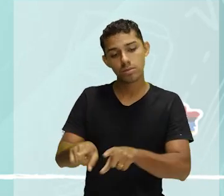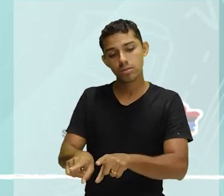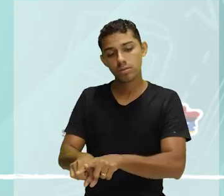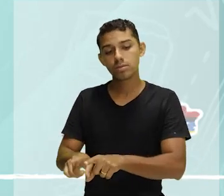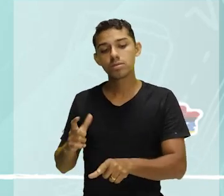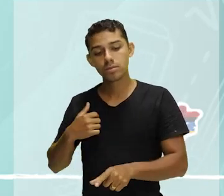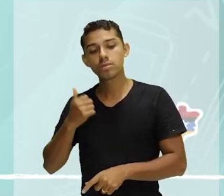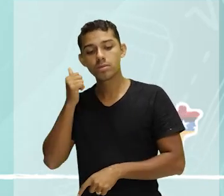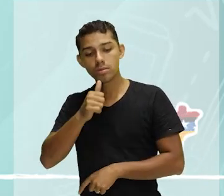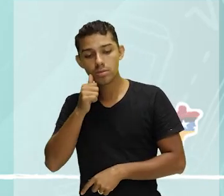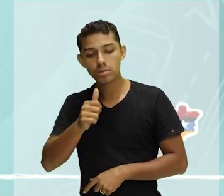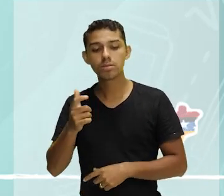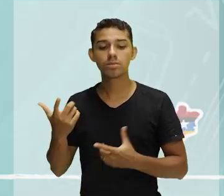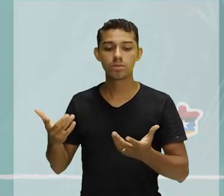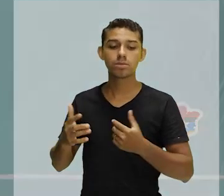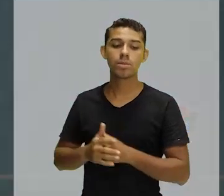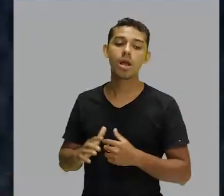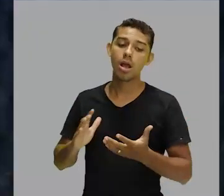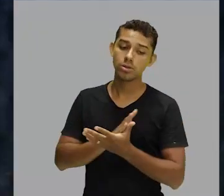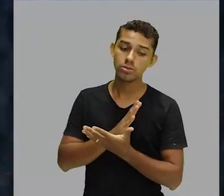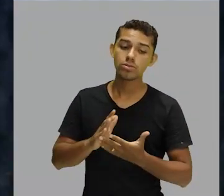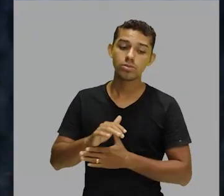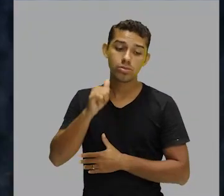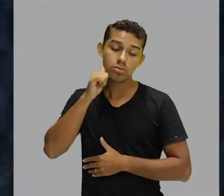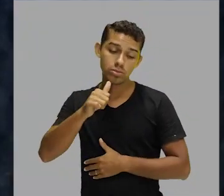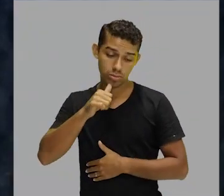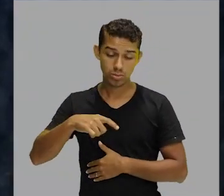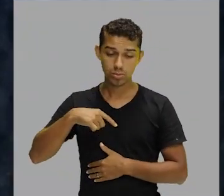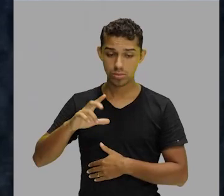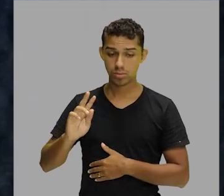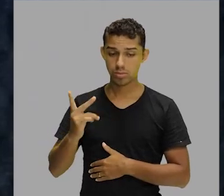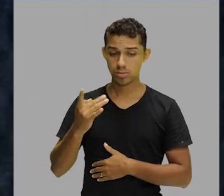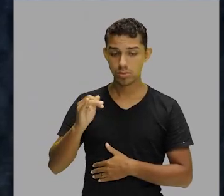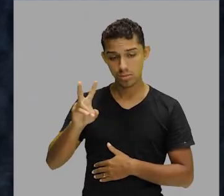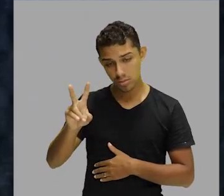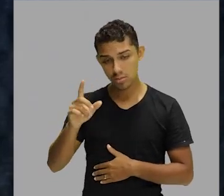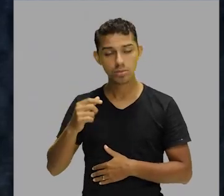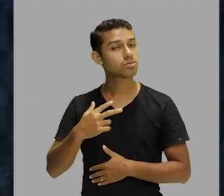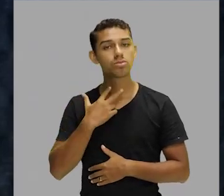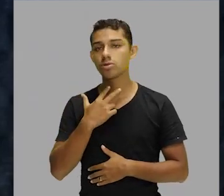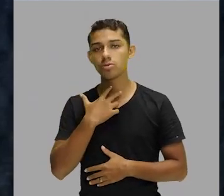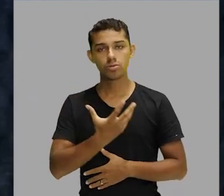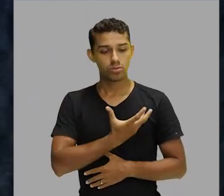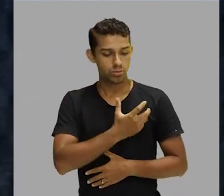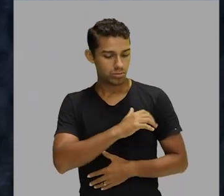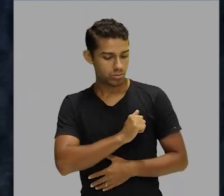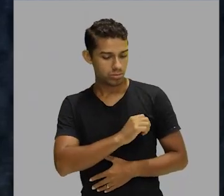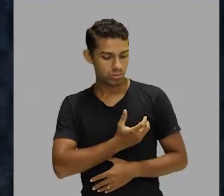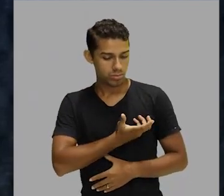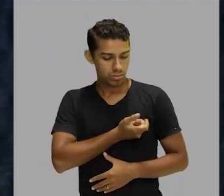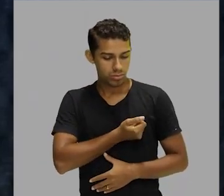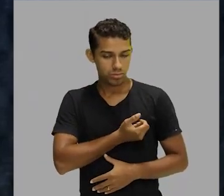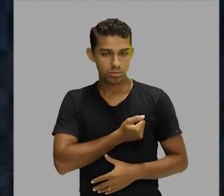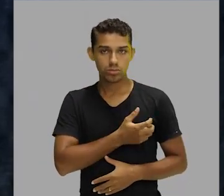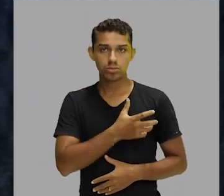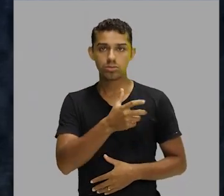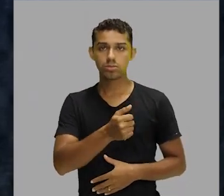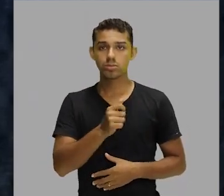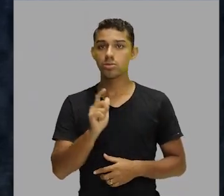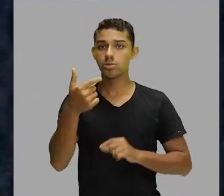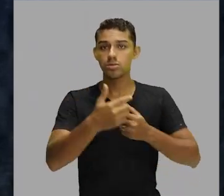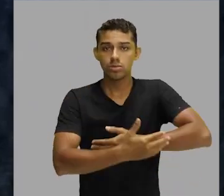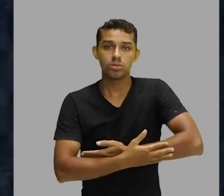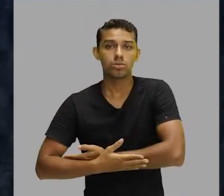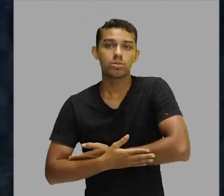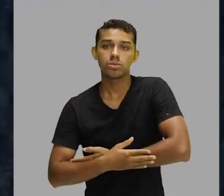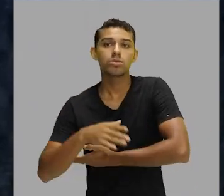no leite também. Por isso que mulheres que têm HIV, infelizmente, elas não podem amamentar, porque o vírus também